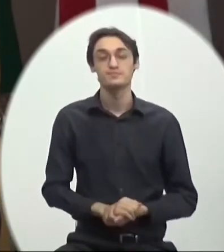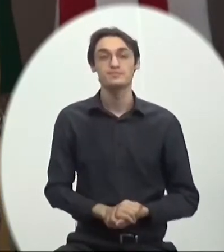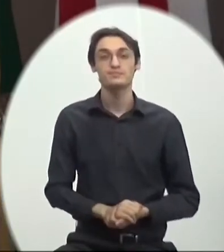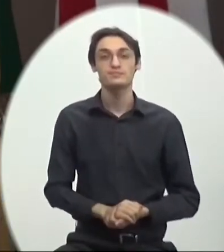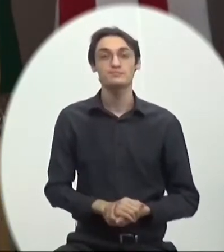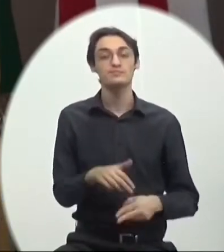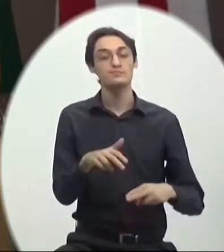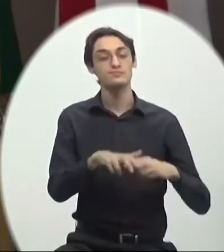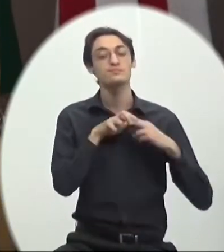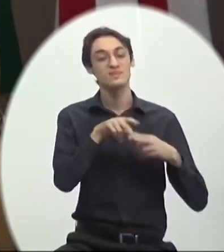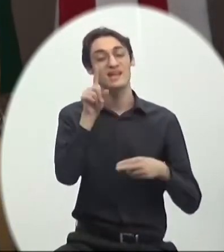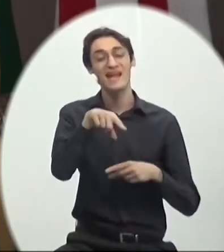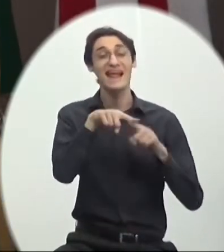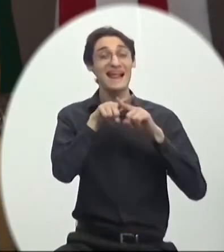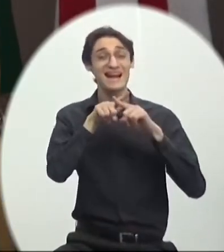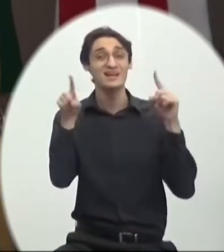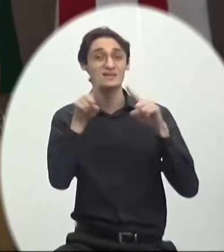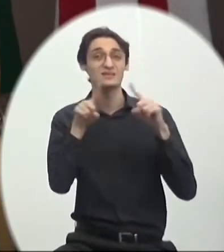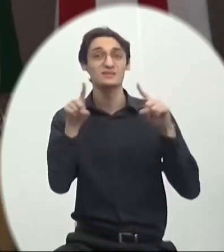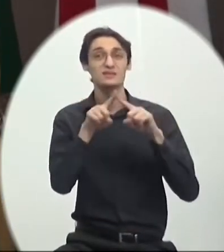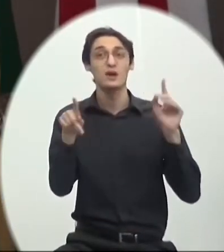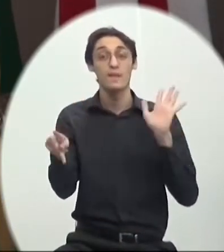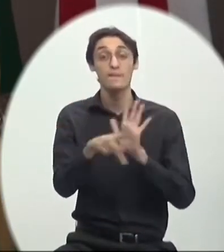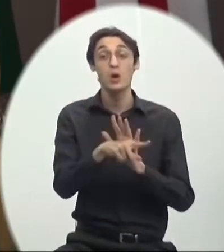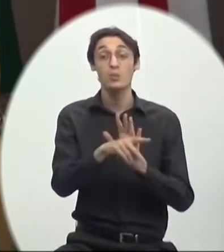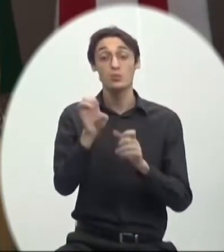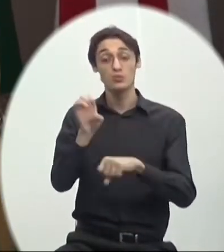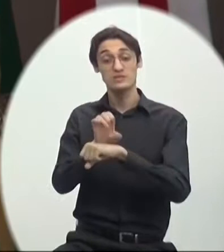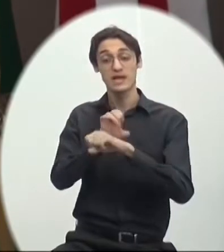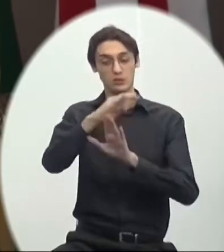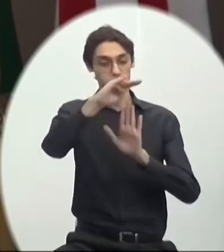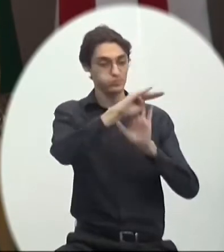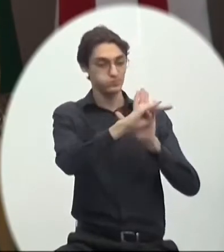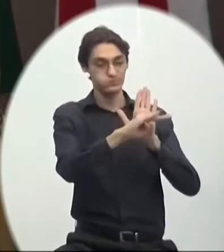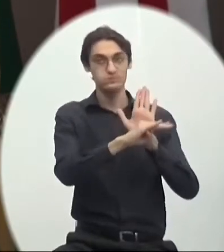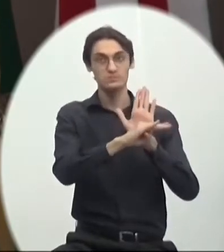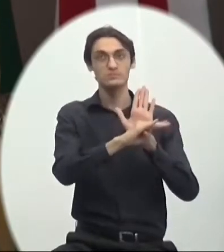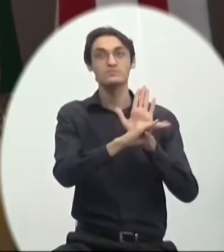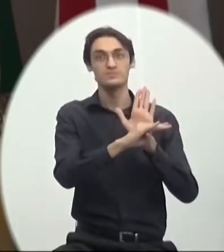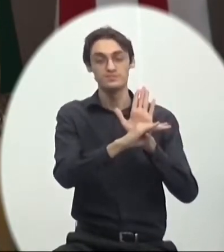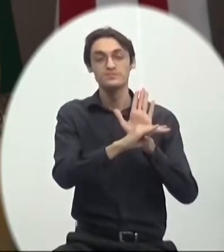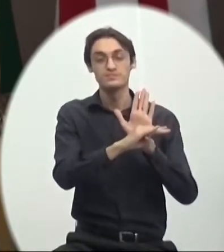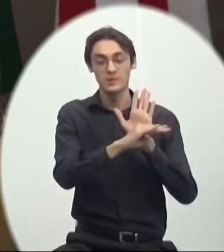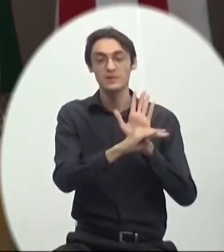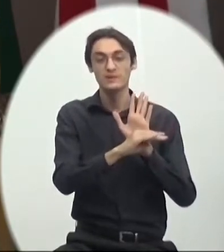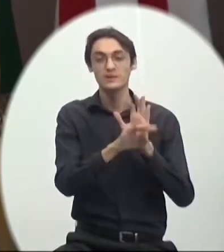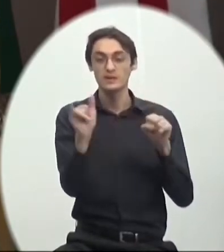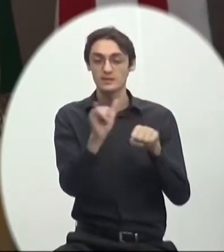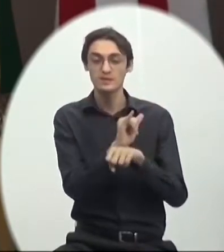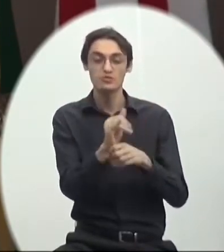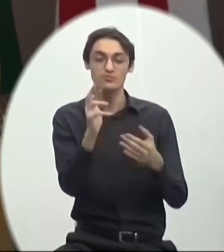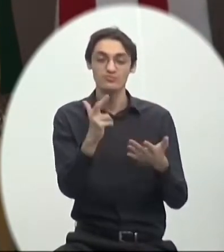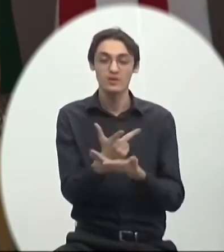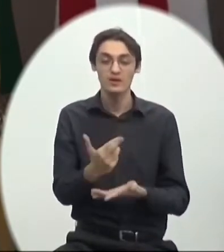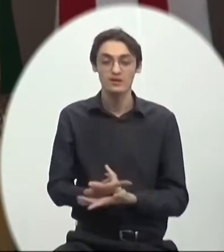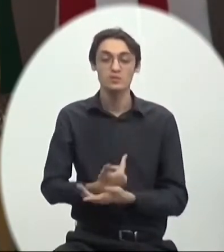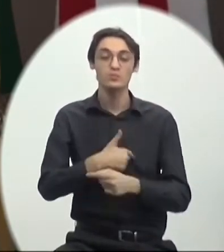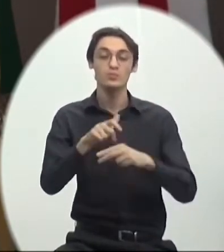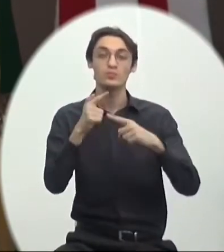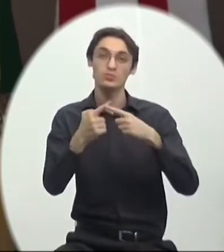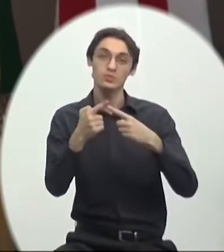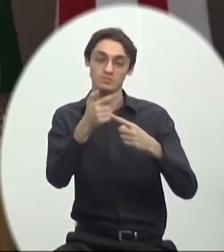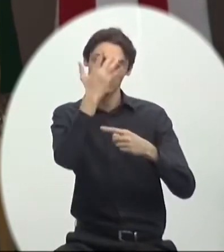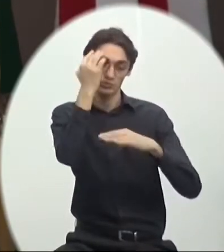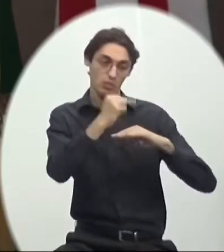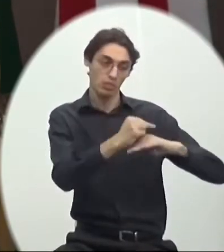Então, essa é uma reclamação da regulação estadual na qual está fazendo isso, deixando os pacientes sem